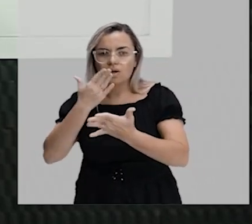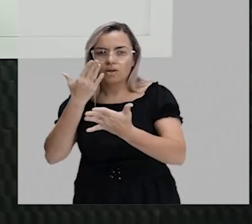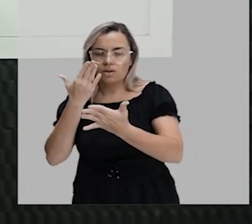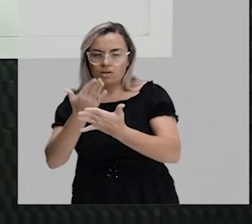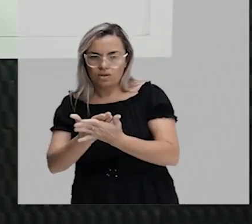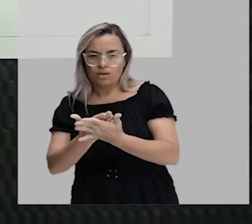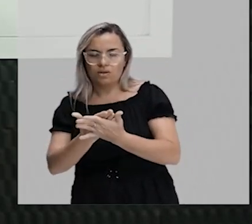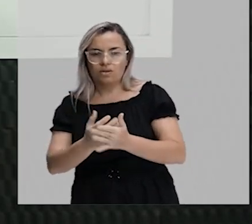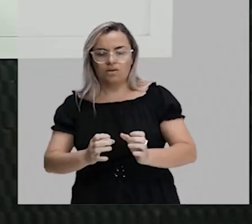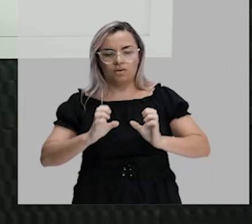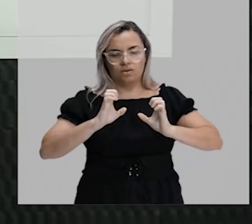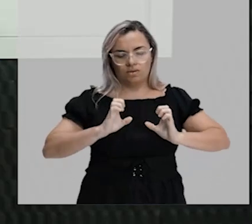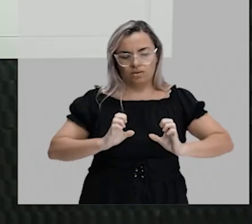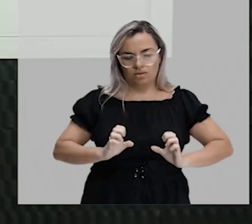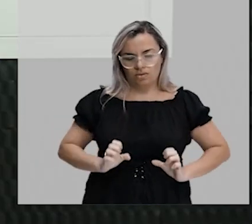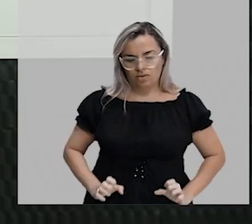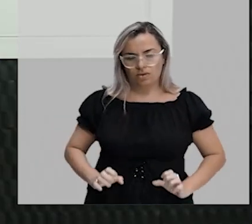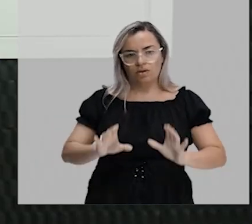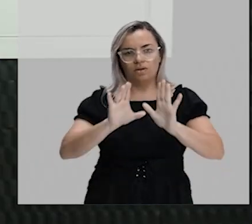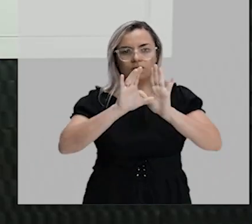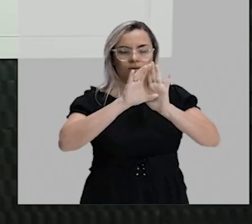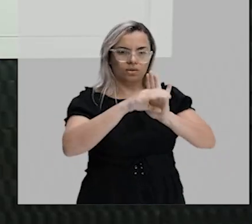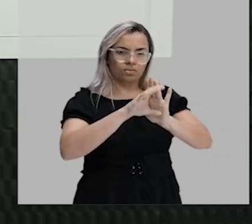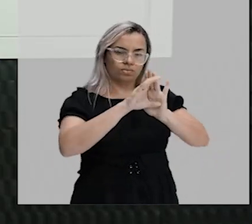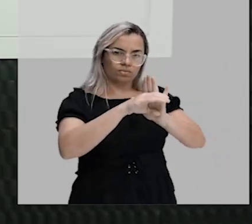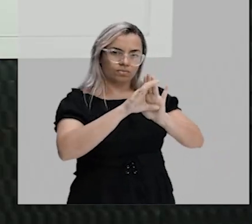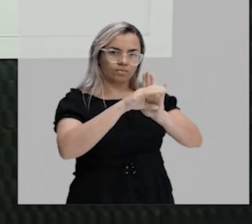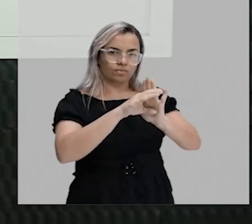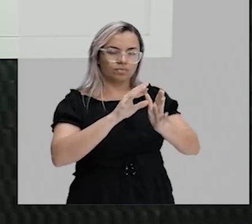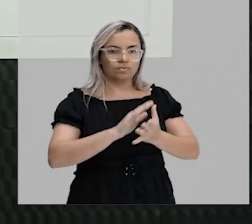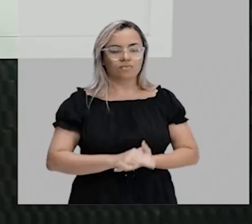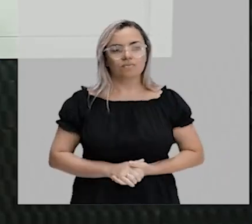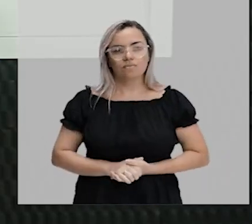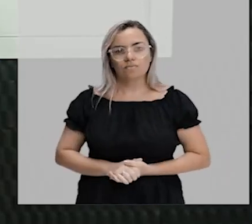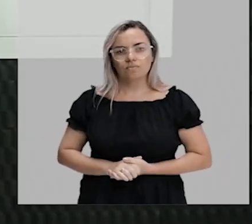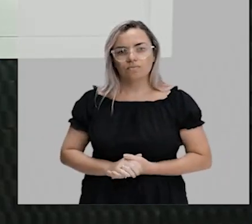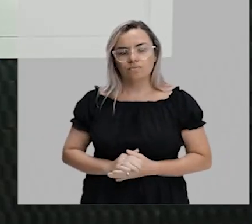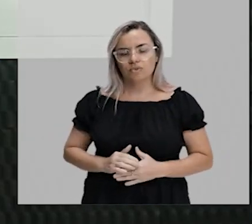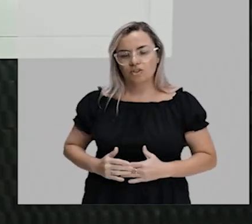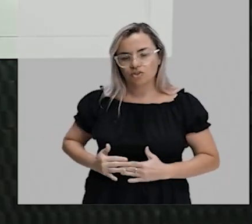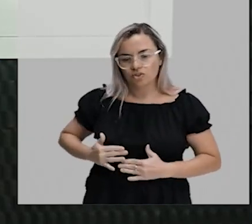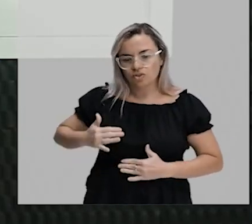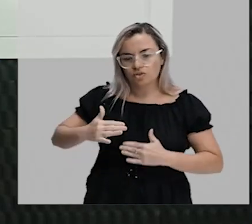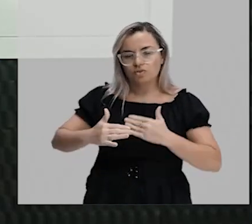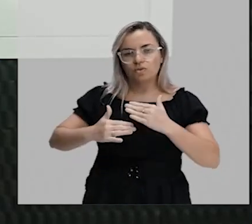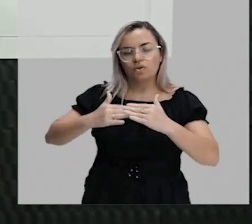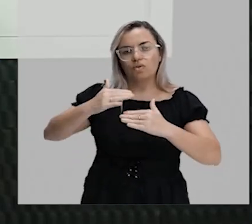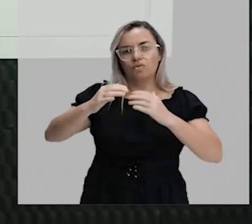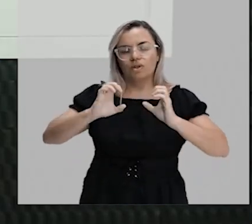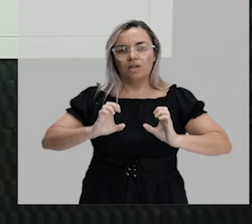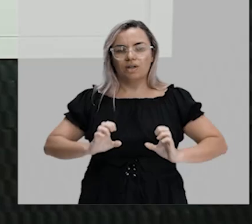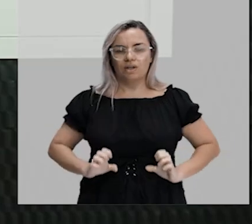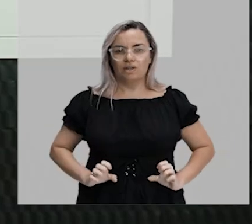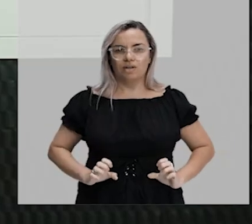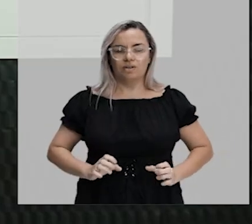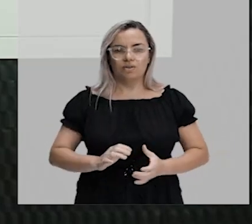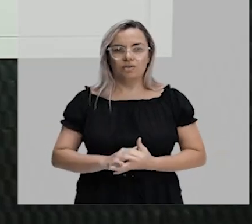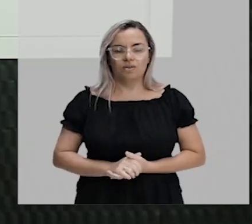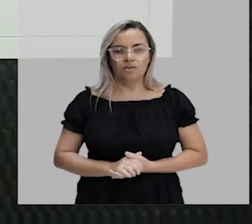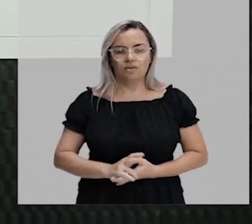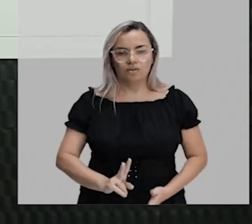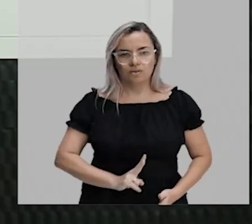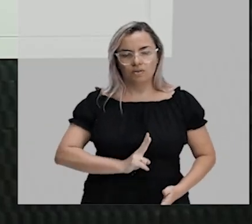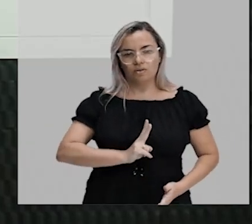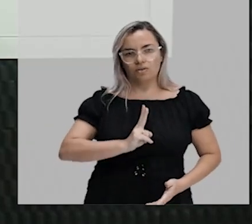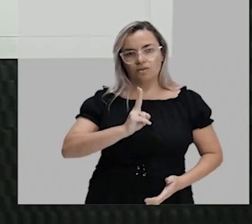a ética, de conceituá-la e até mesmo de construí-la. Tá? Aí eu citei a ética das